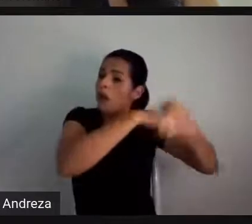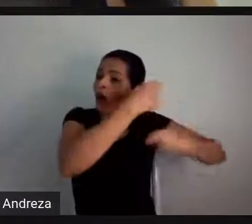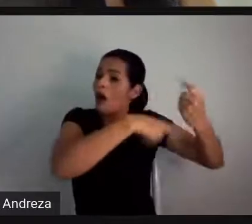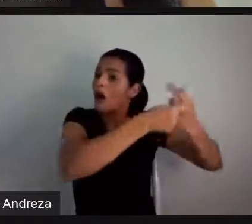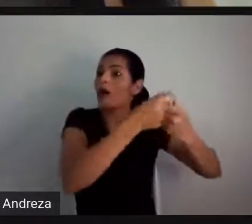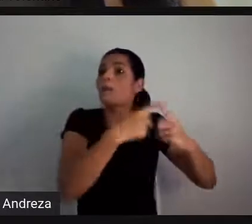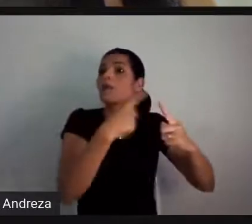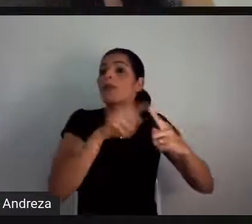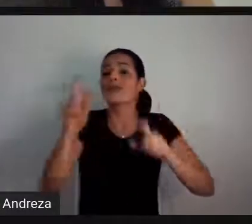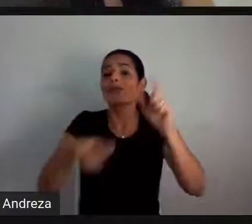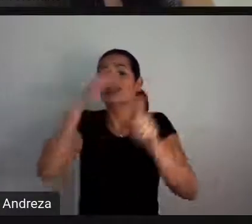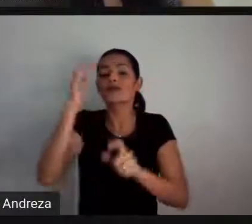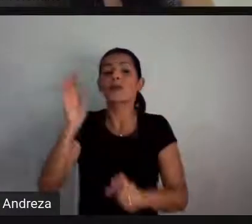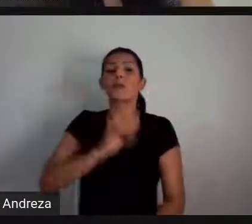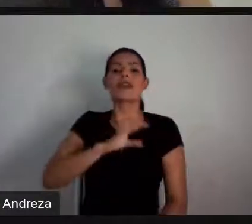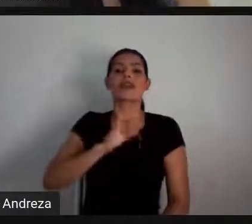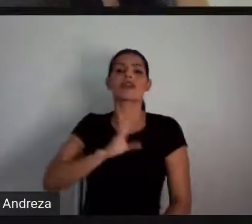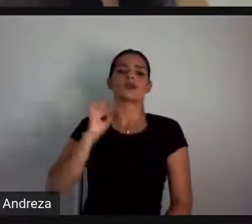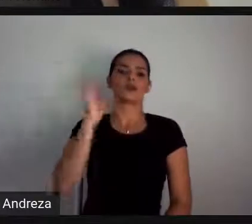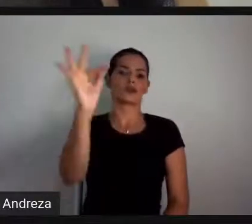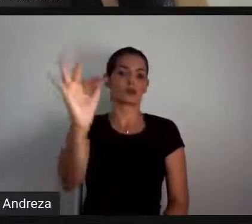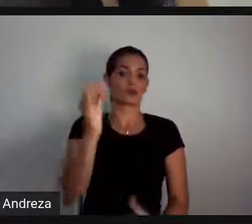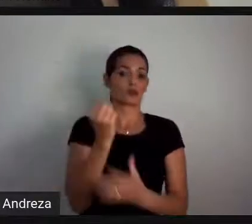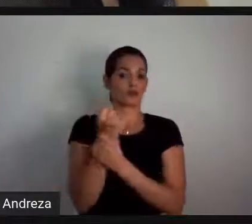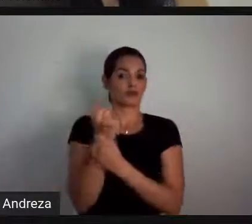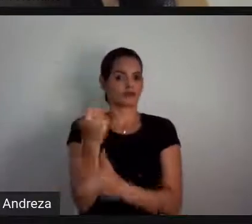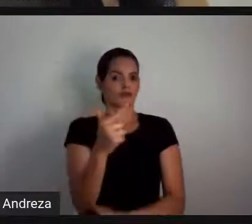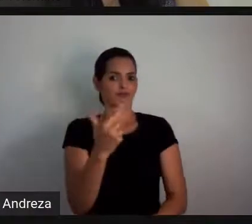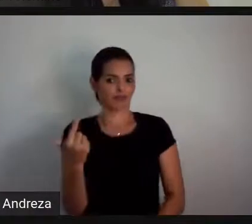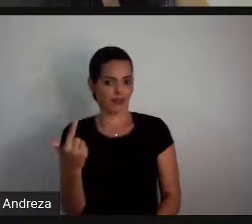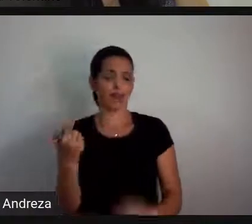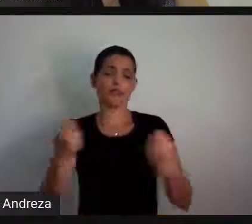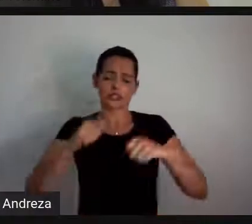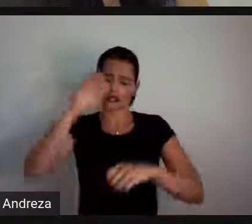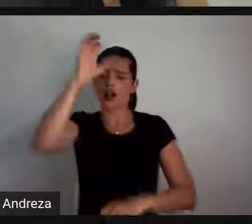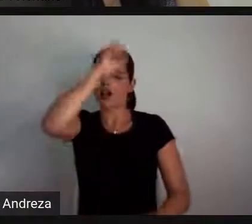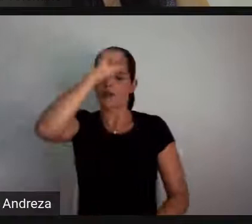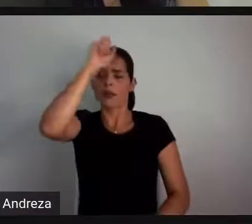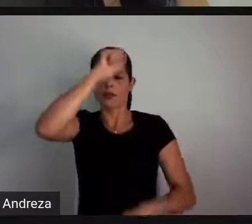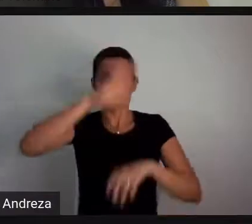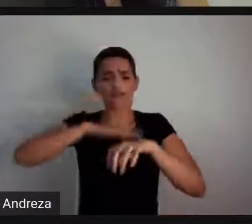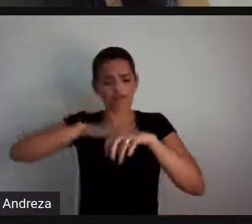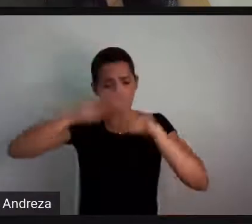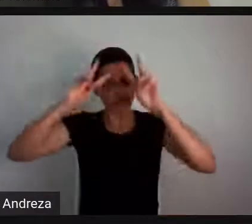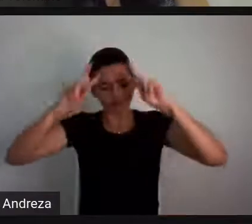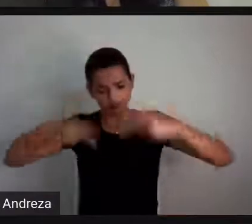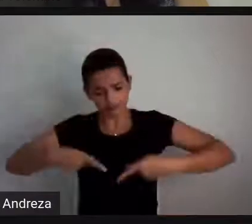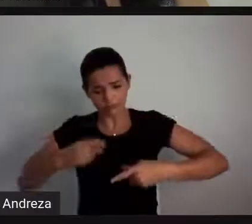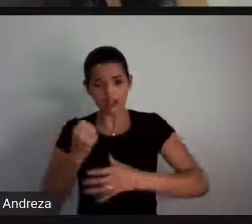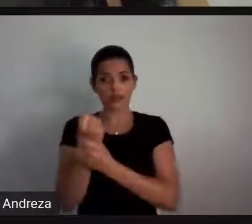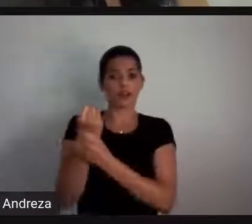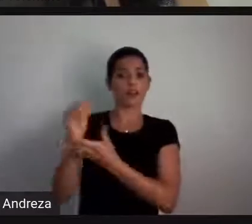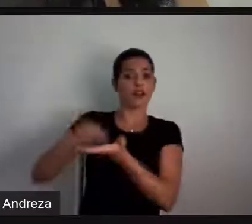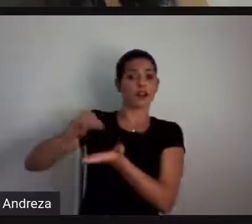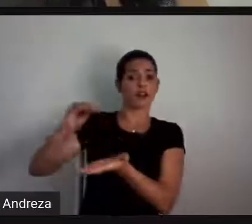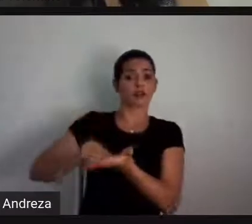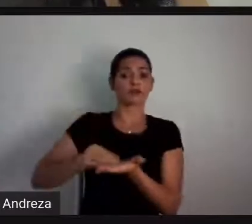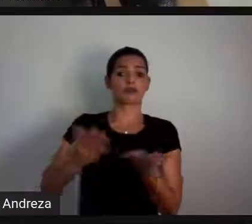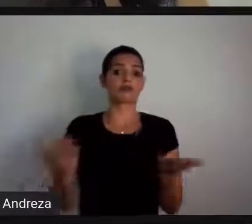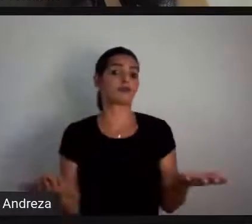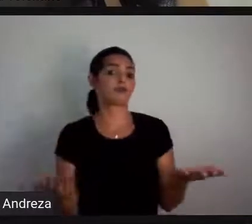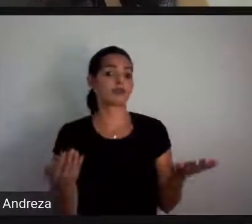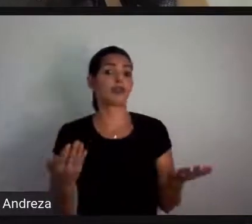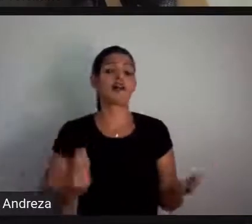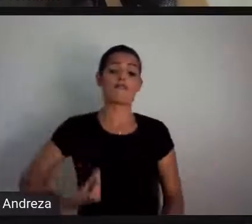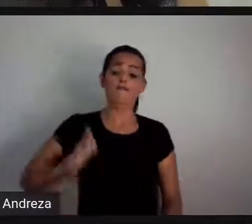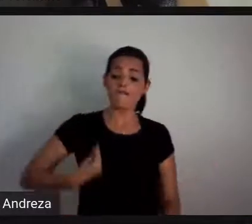Então, a gente precisa aprender a lidar com a insegurança. O universo, o mundo, tem as suas inseguranças, as suas incertezas,